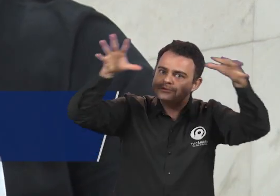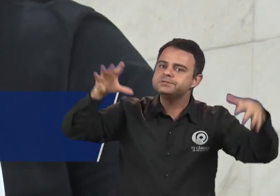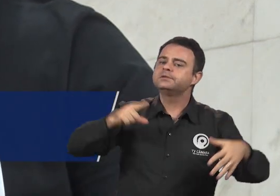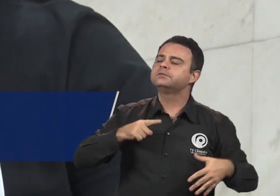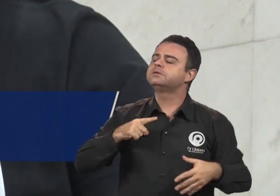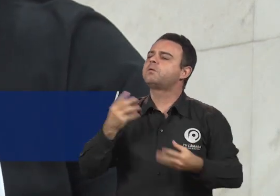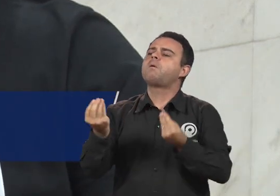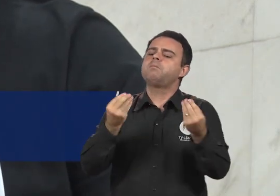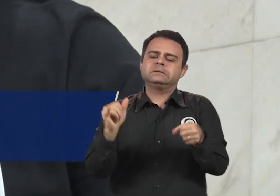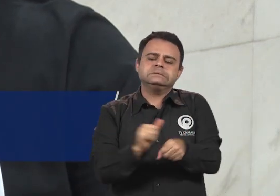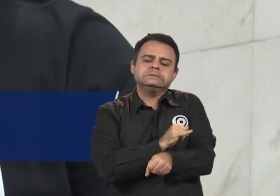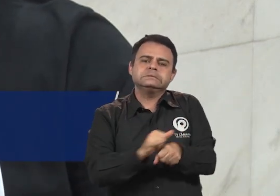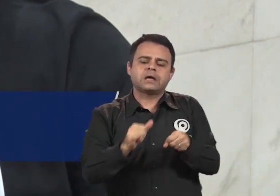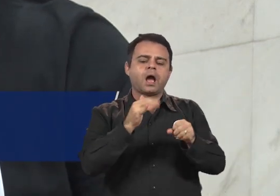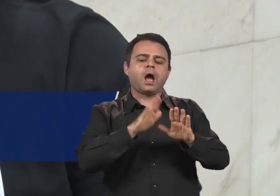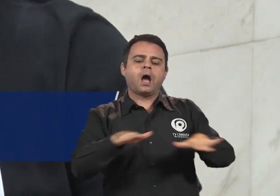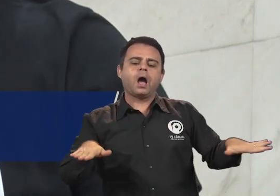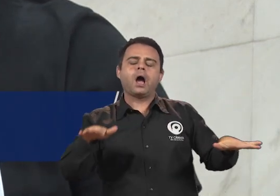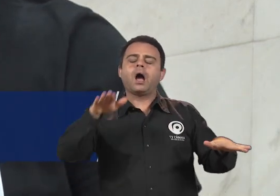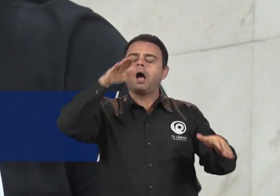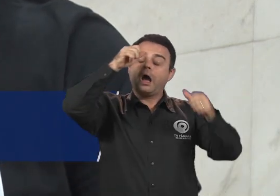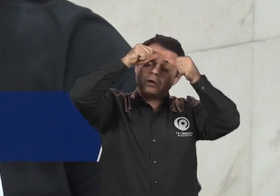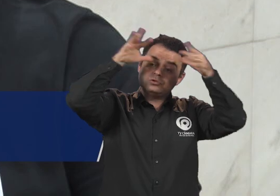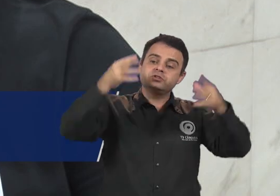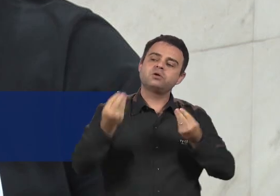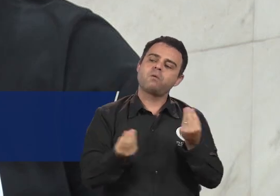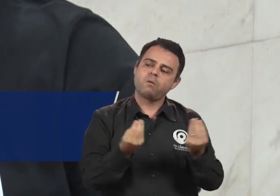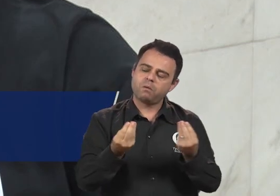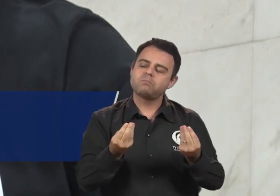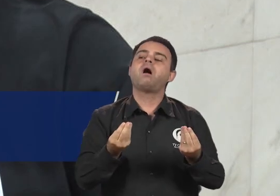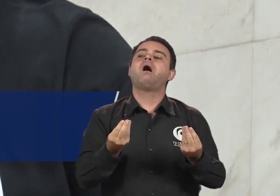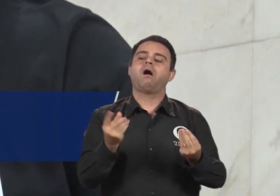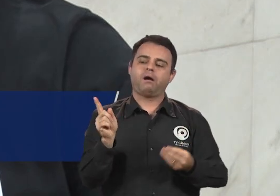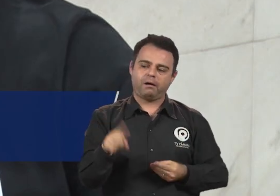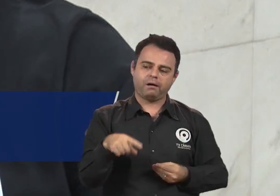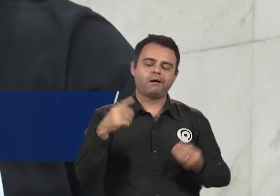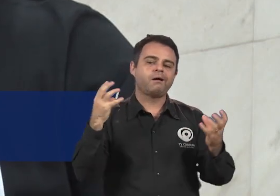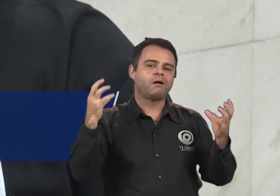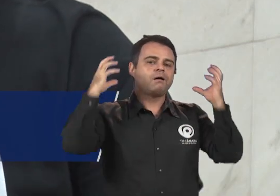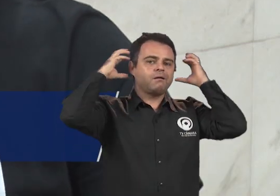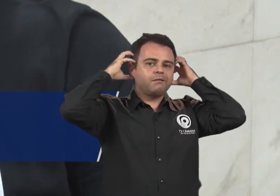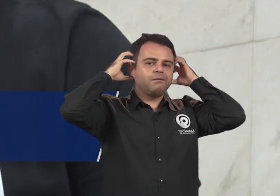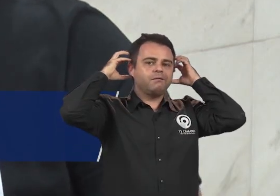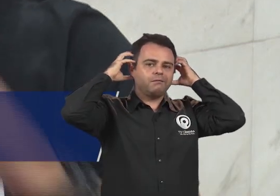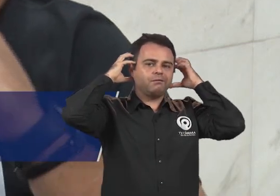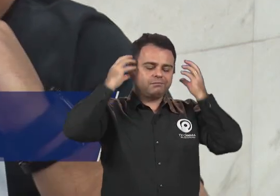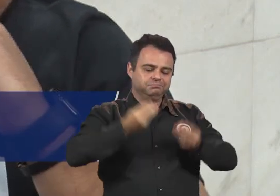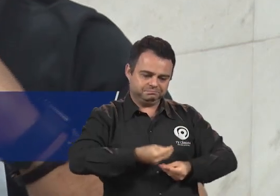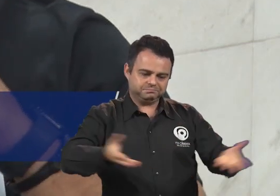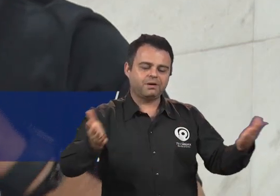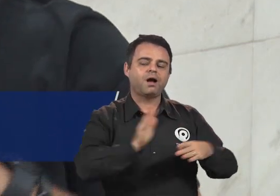aí a gente encontra a questão do protetor auricular, a gente vê que isso vai ser benéfico. Esse